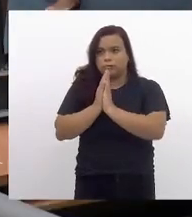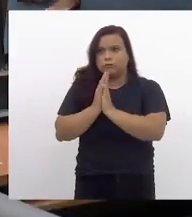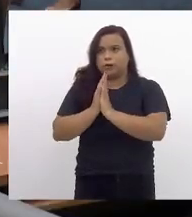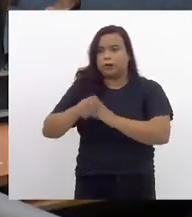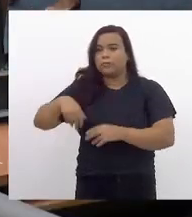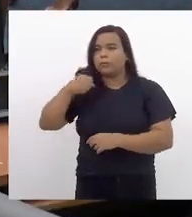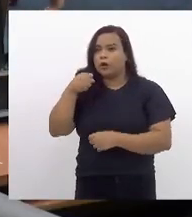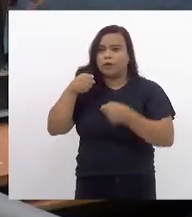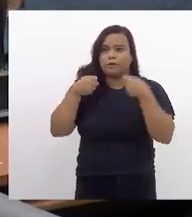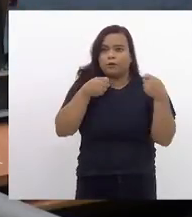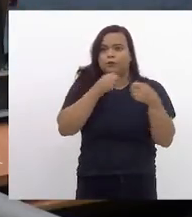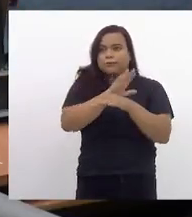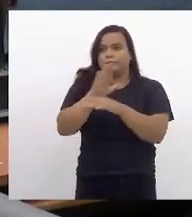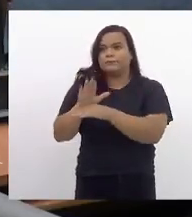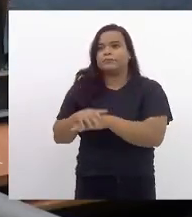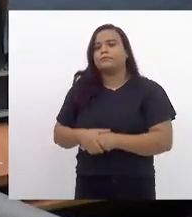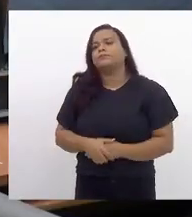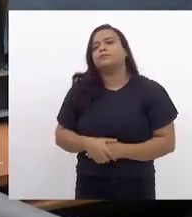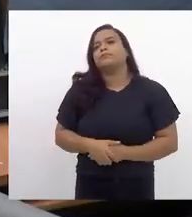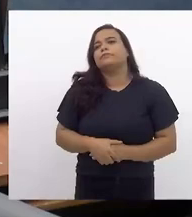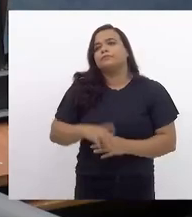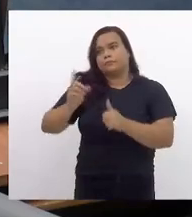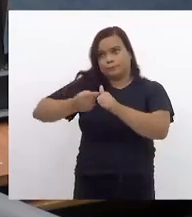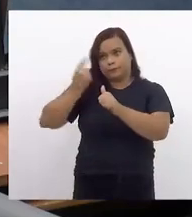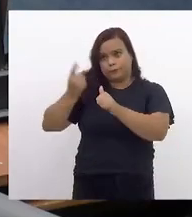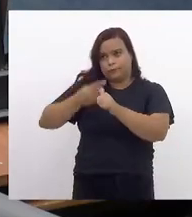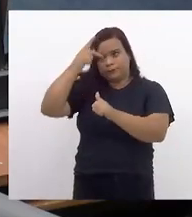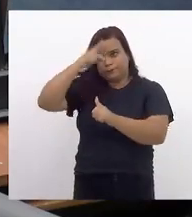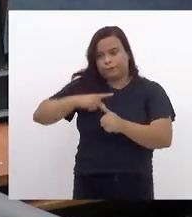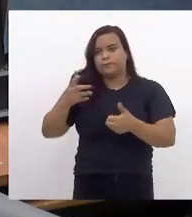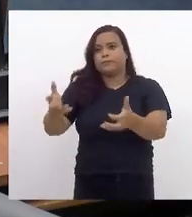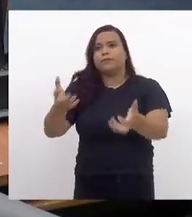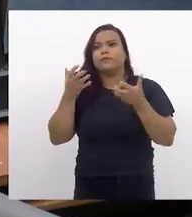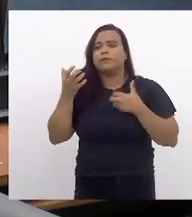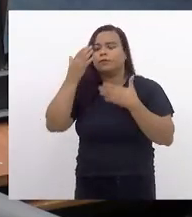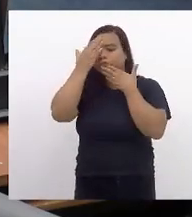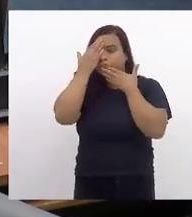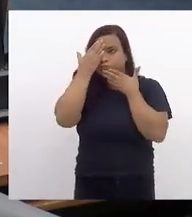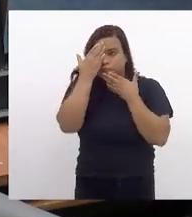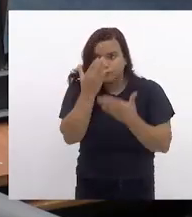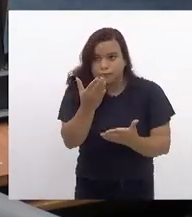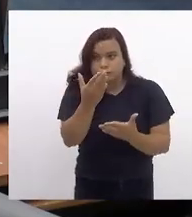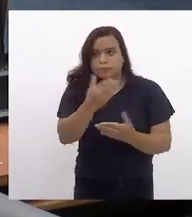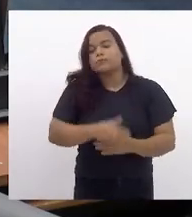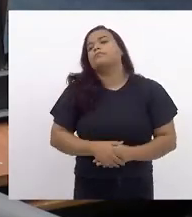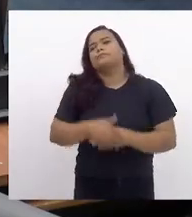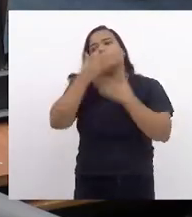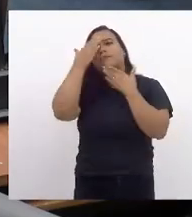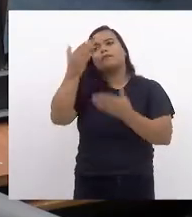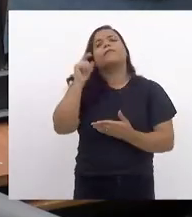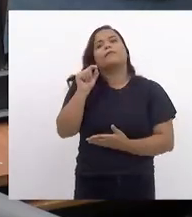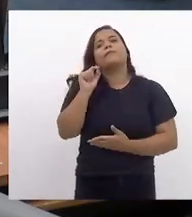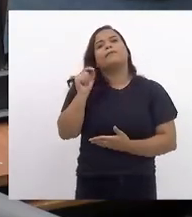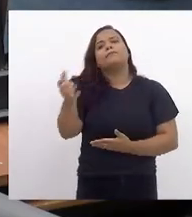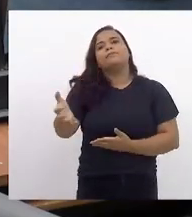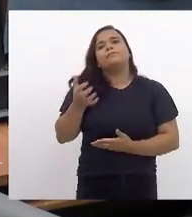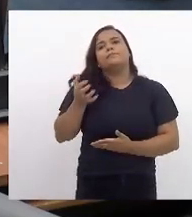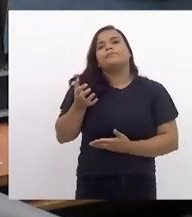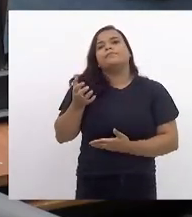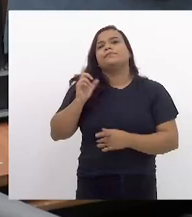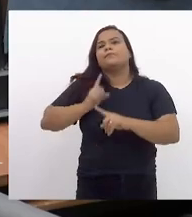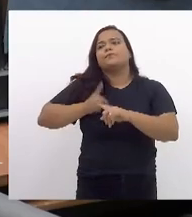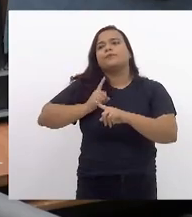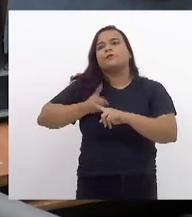aparte. Presidente, em primeiro lugar, eu quero fazer um agradecimento aqui e quero fazê-lo